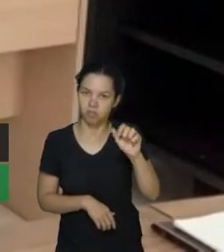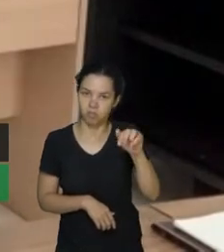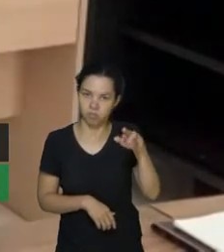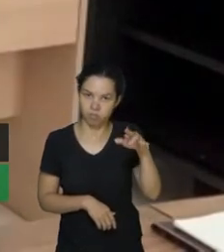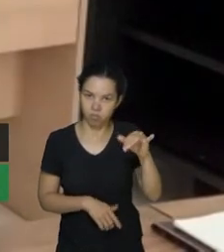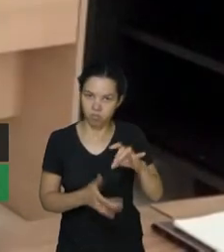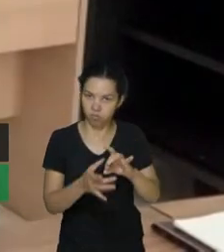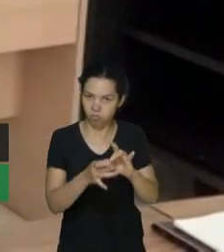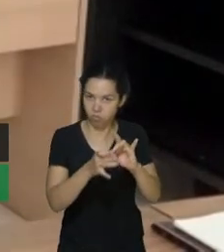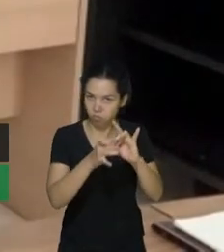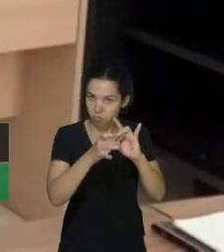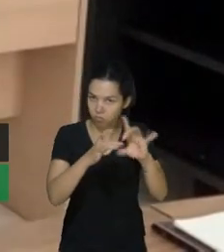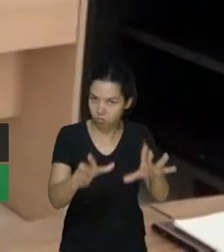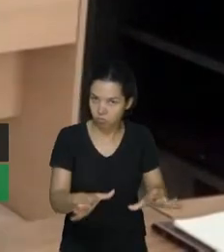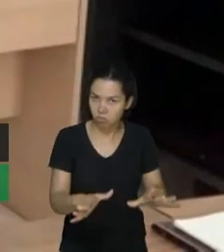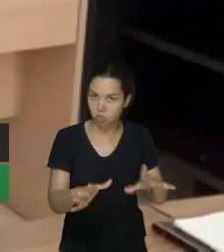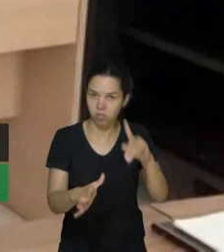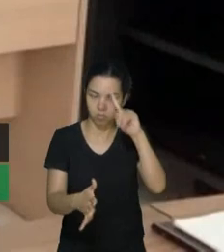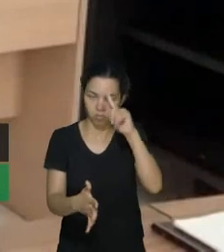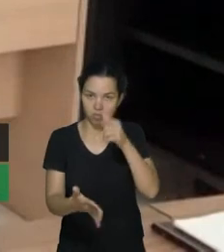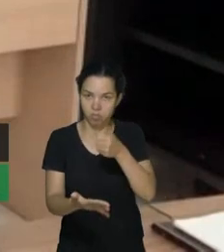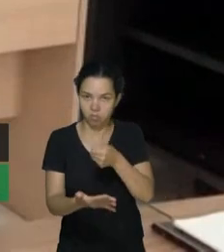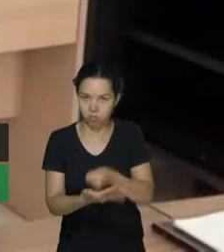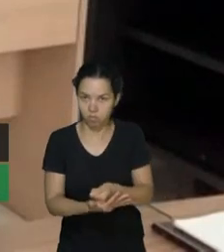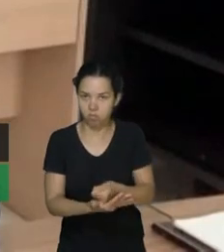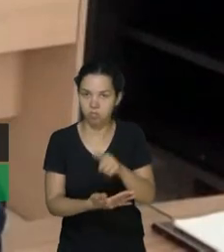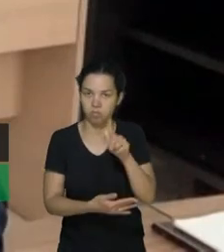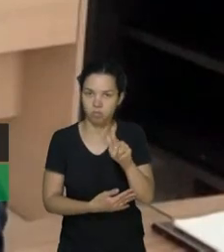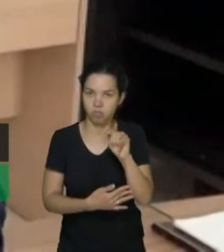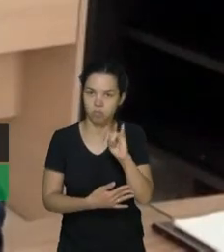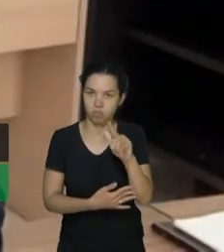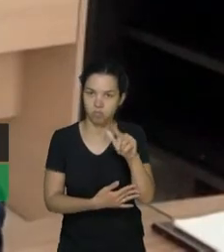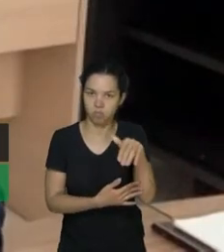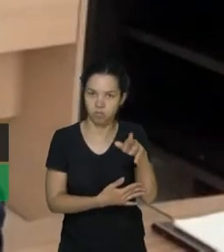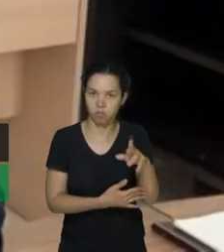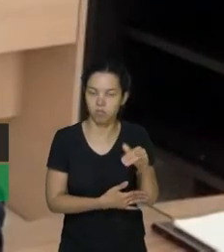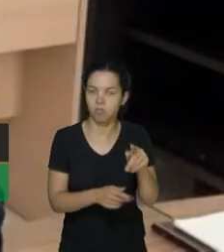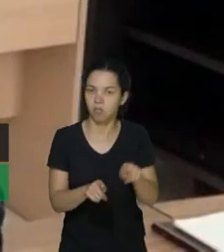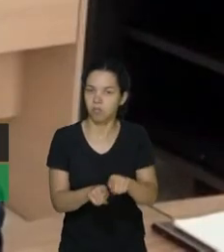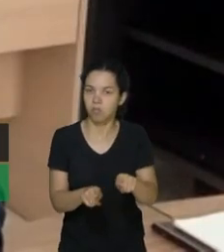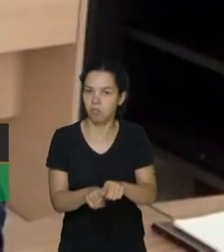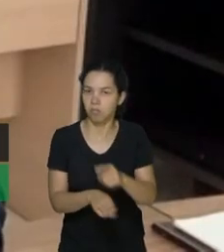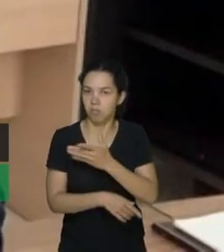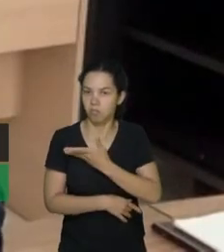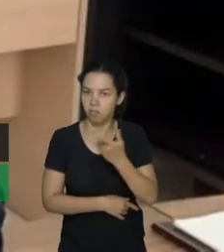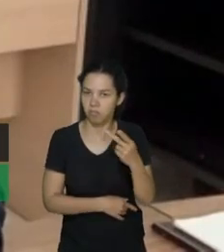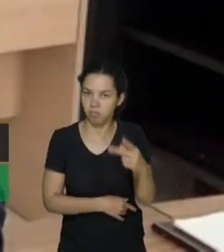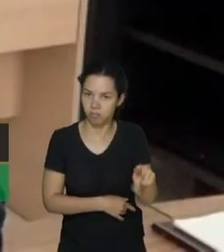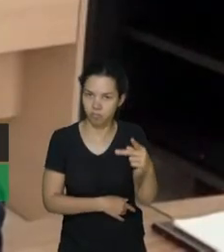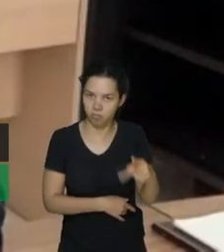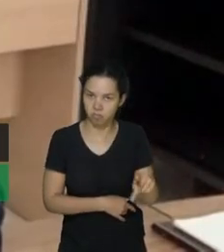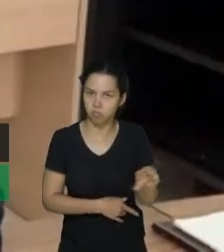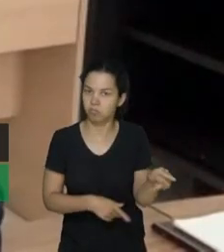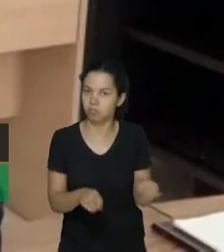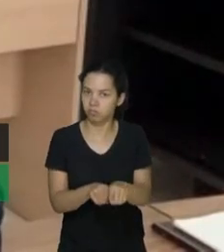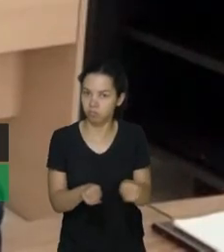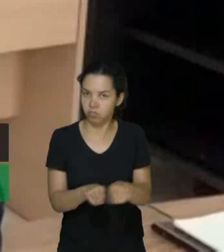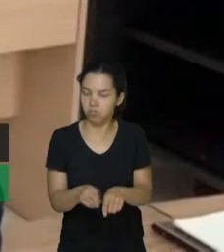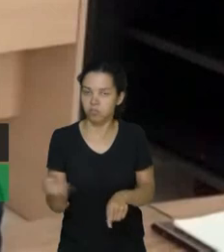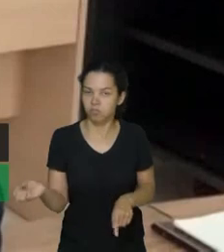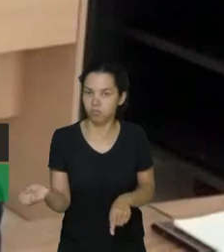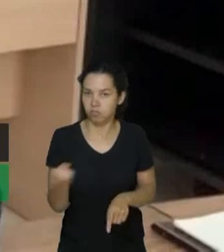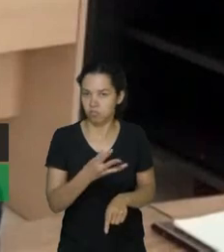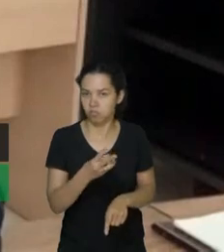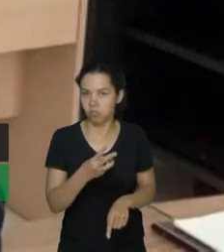pela decisão de Gilmar Mendes, mas dos seus colegas, entre eles o novo ministro, que parece que